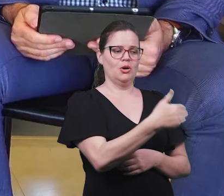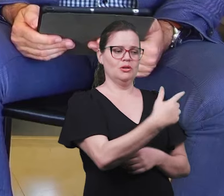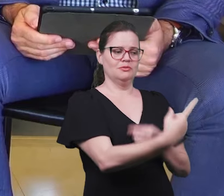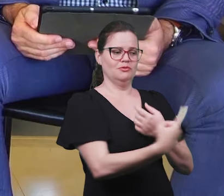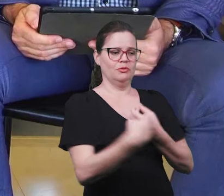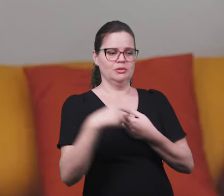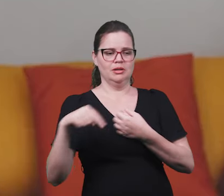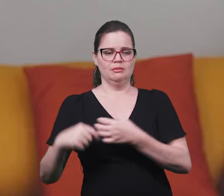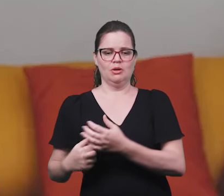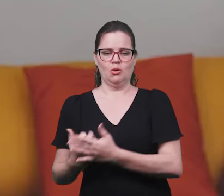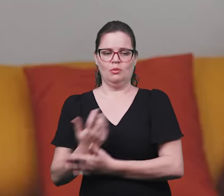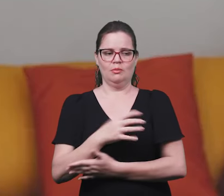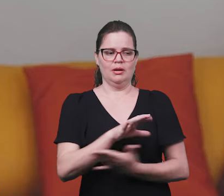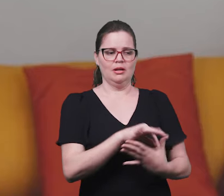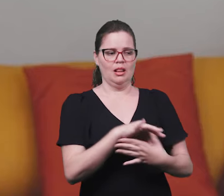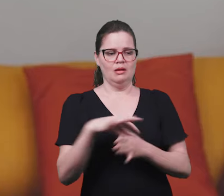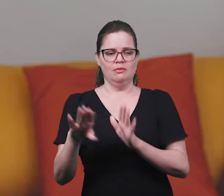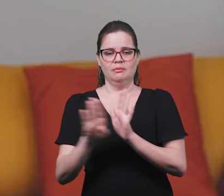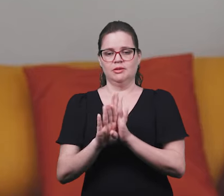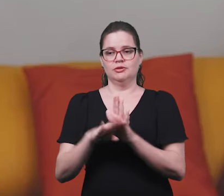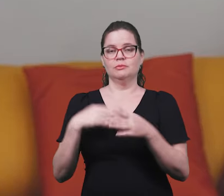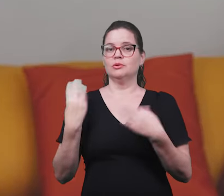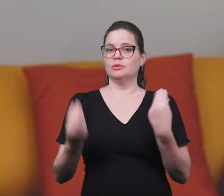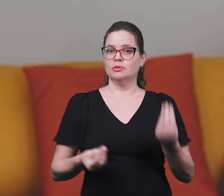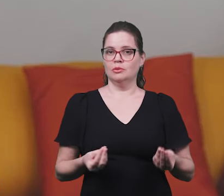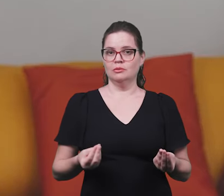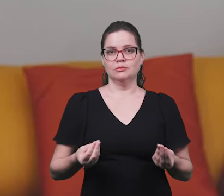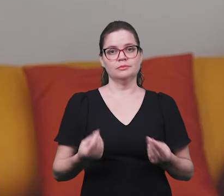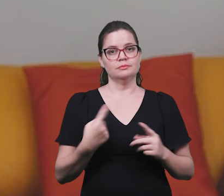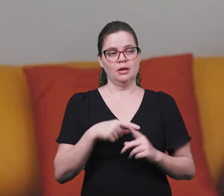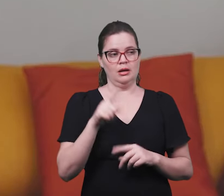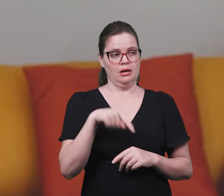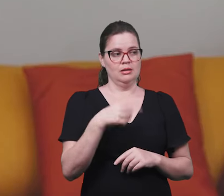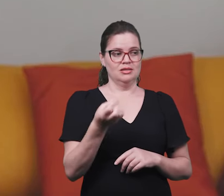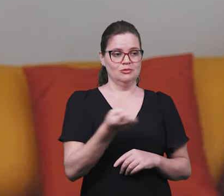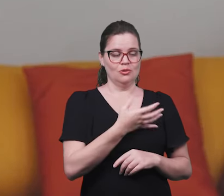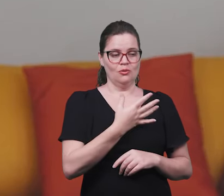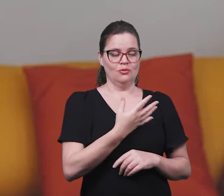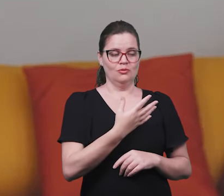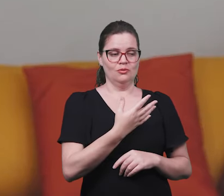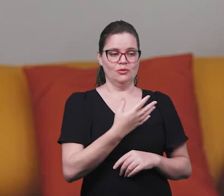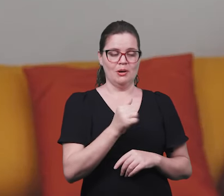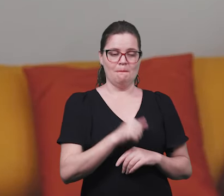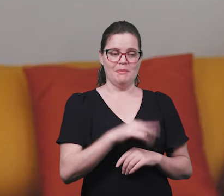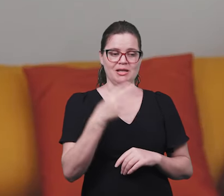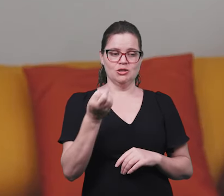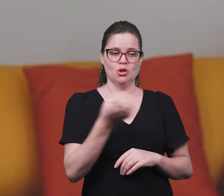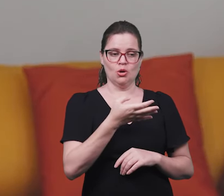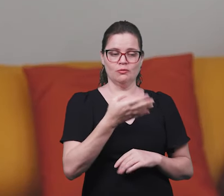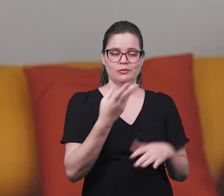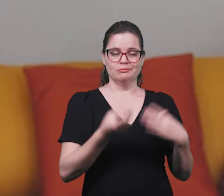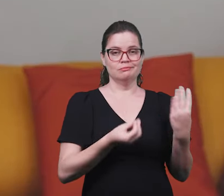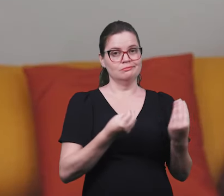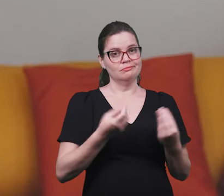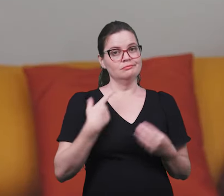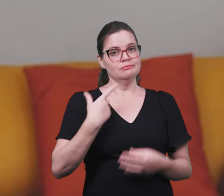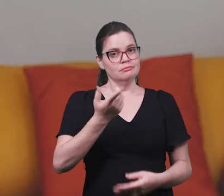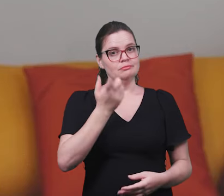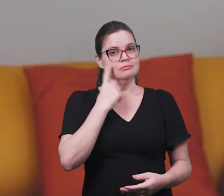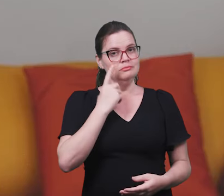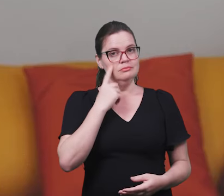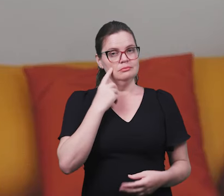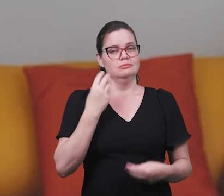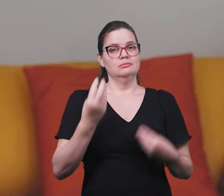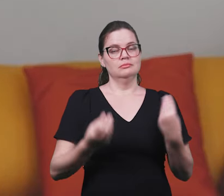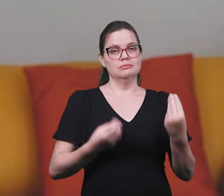próxima viagem teria que levar Benjamim, que era o novo nascimento, né? O mais novo. Então, vejam só